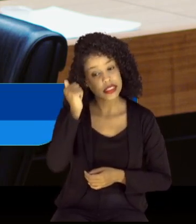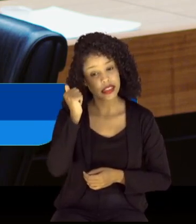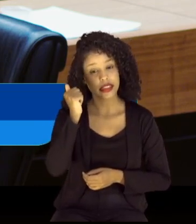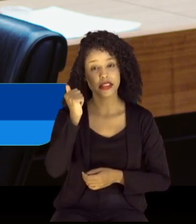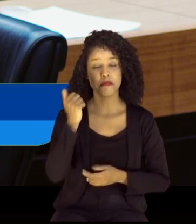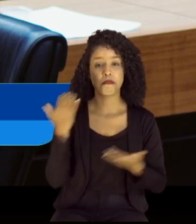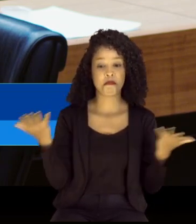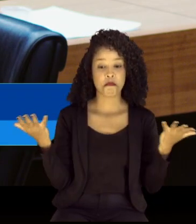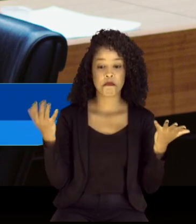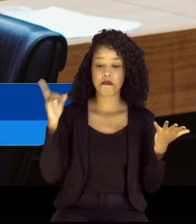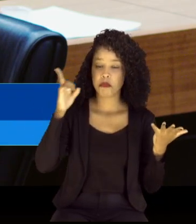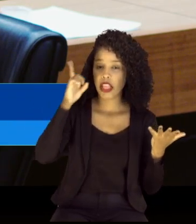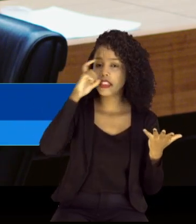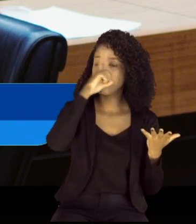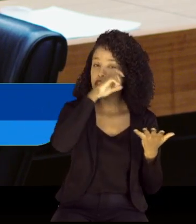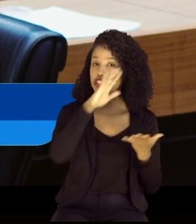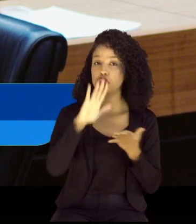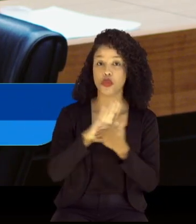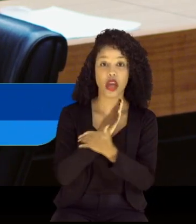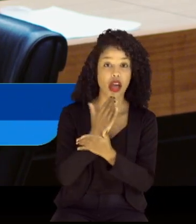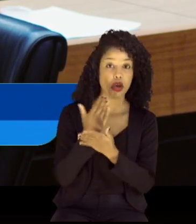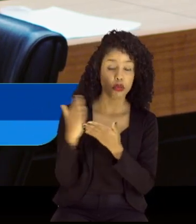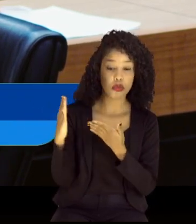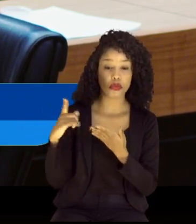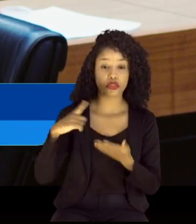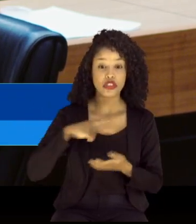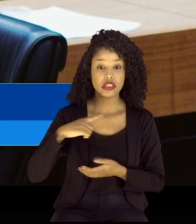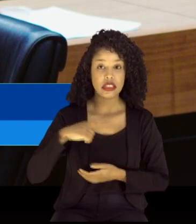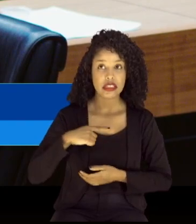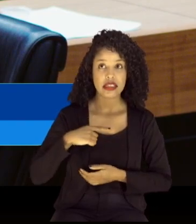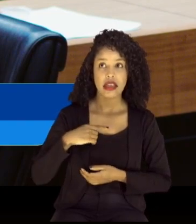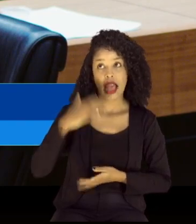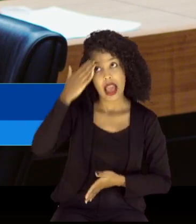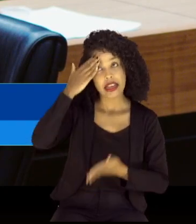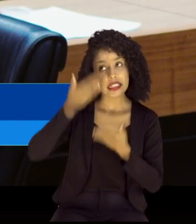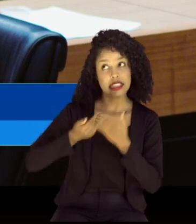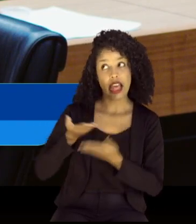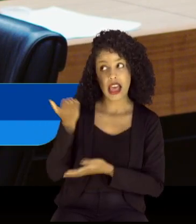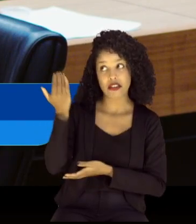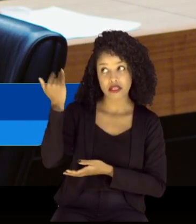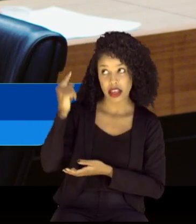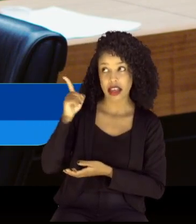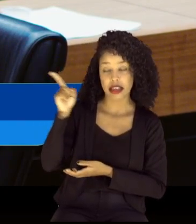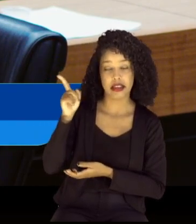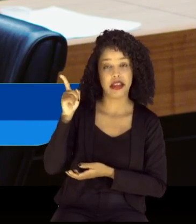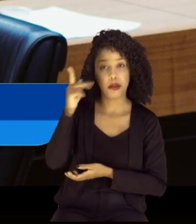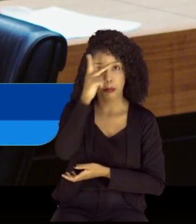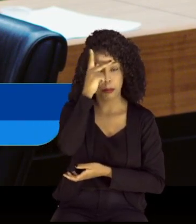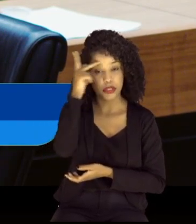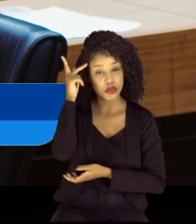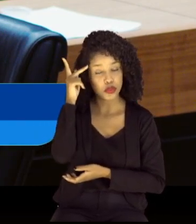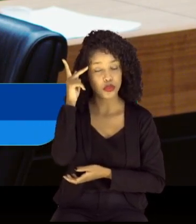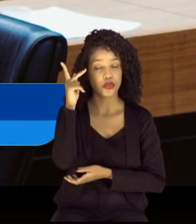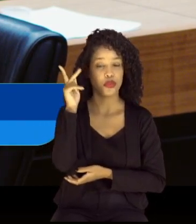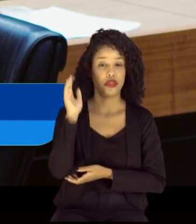É difícil de alguns que tinham naquele elemento que hoje a gente está vendo por